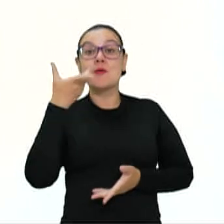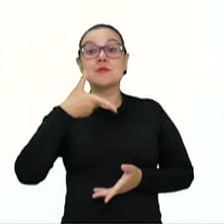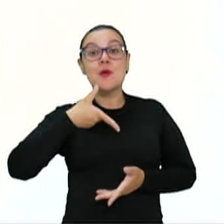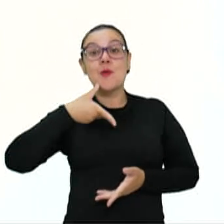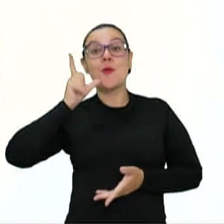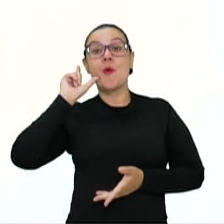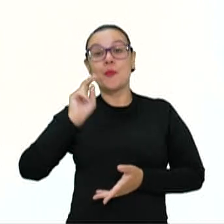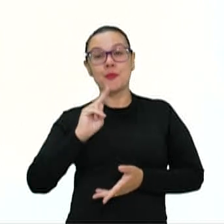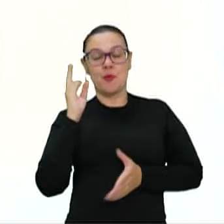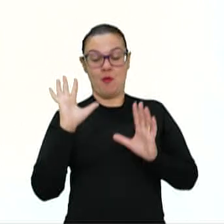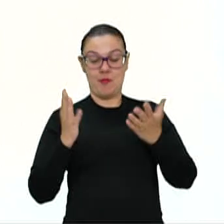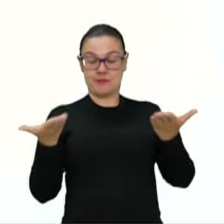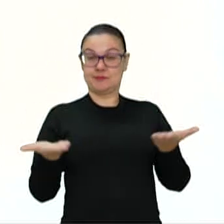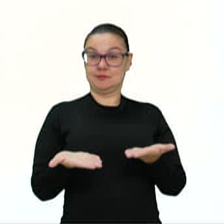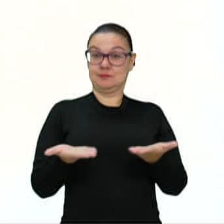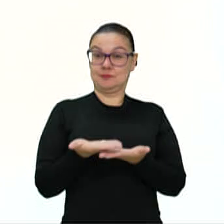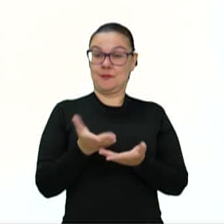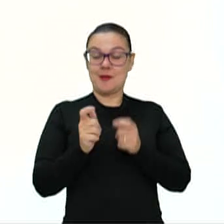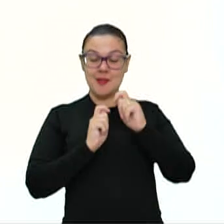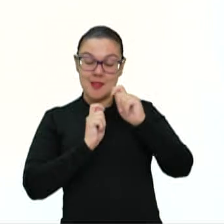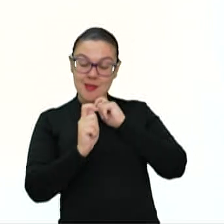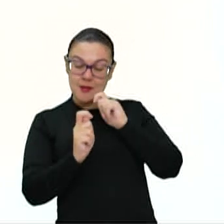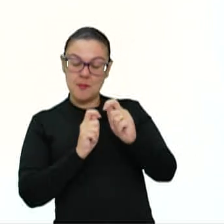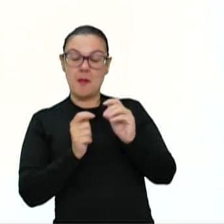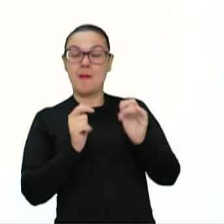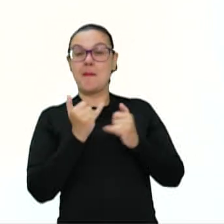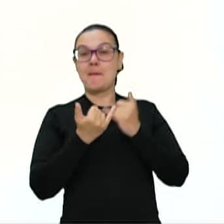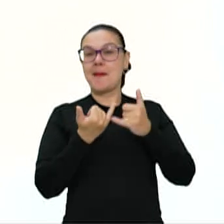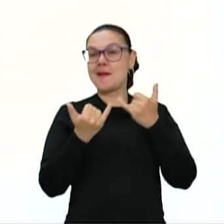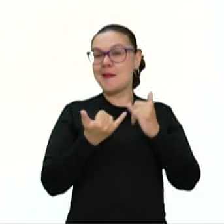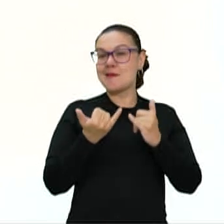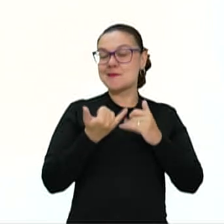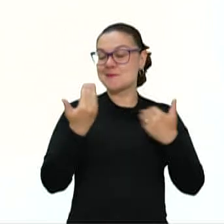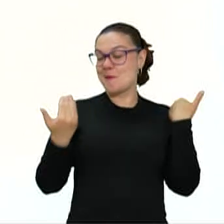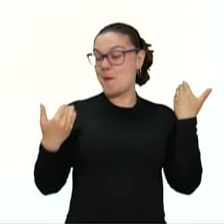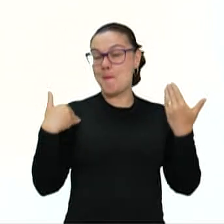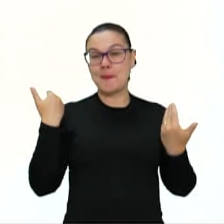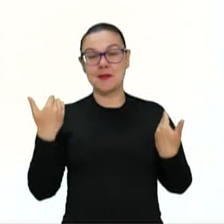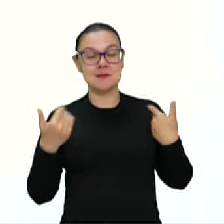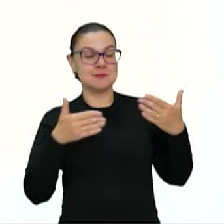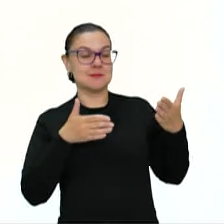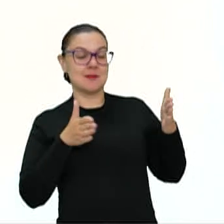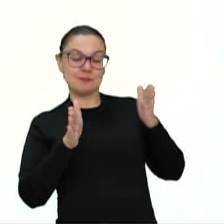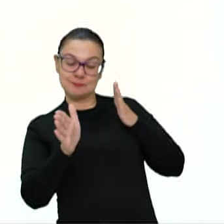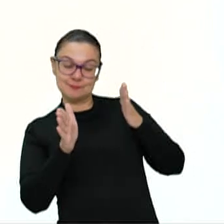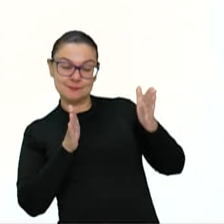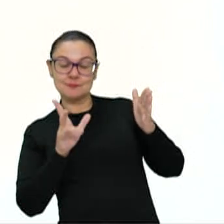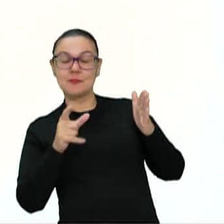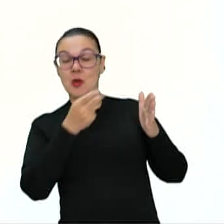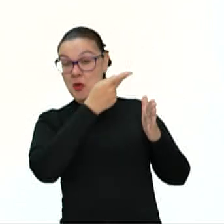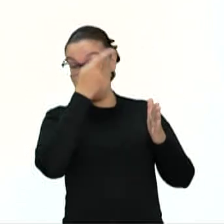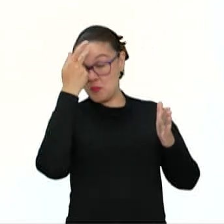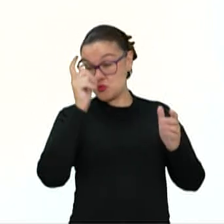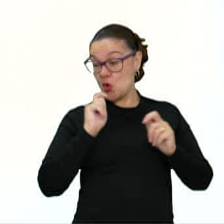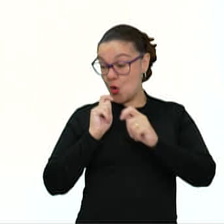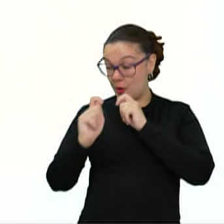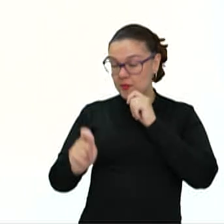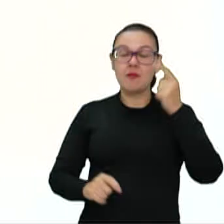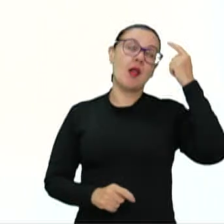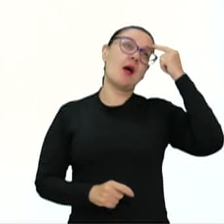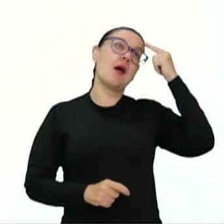está acontecendo hoje, como um passeio pelo tempo, né? De modo que o entrevistado possa resgatar